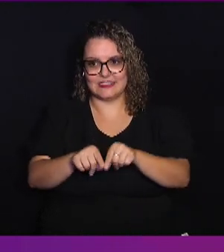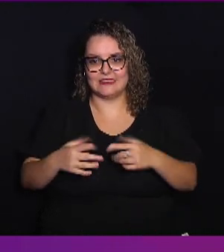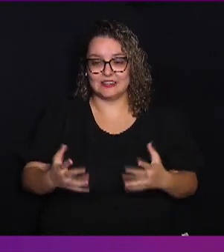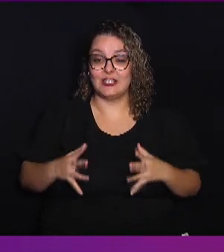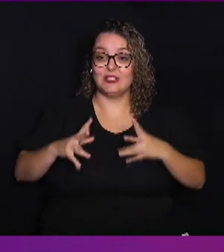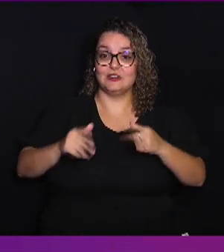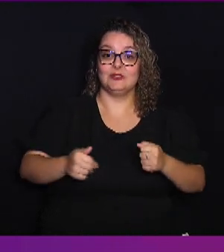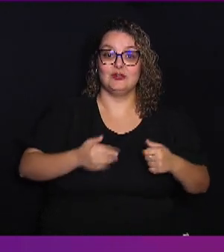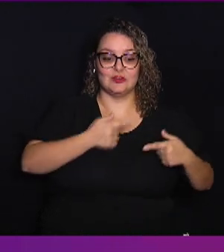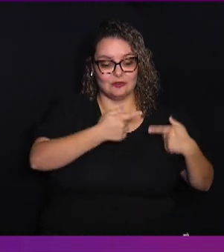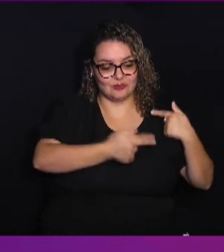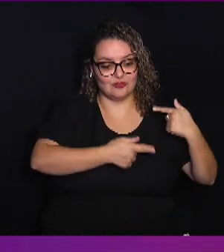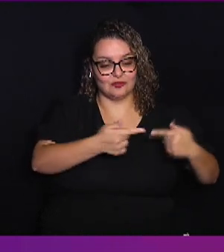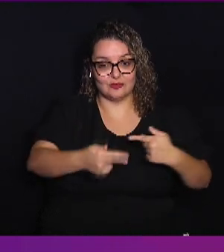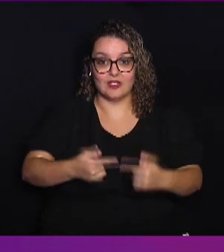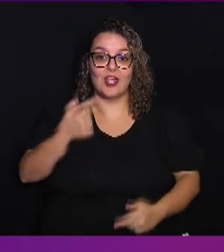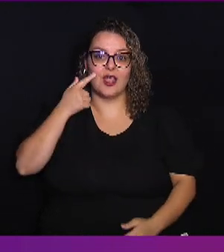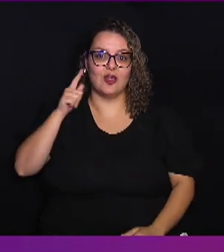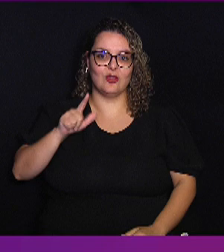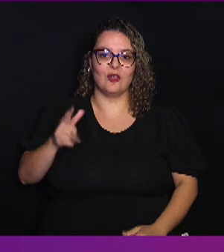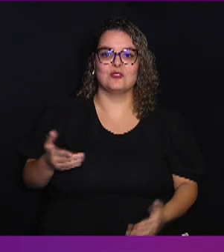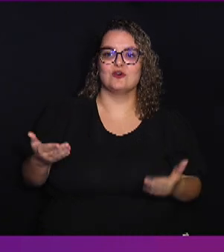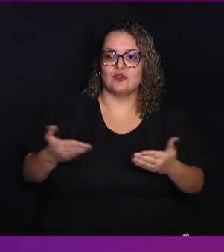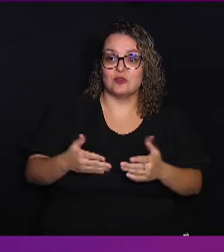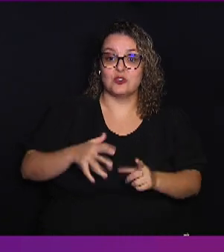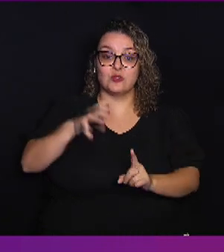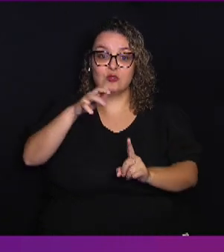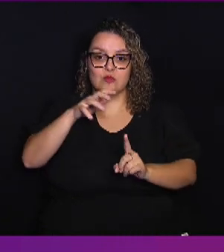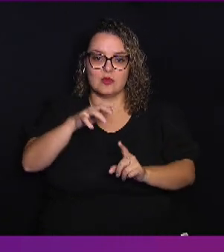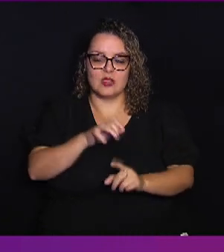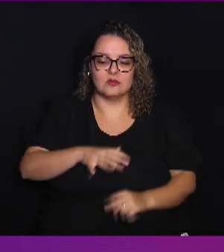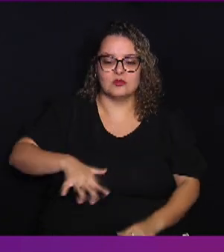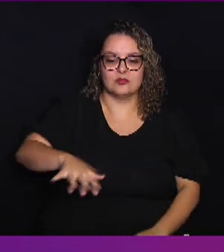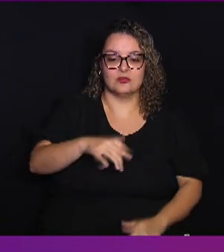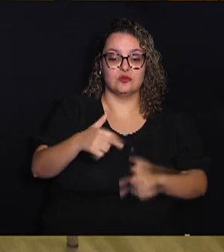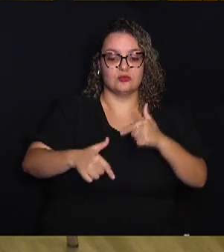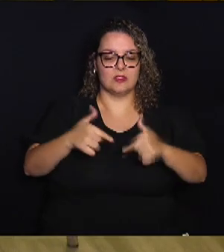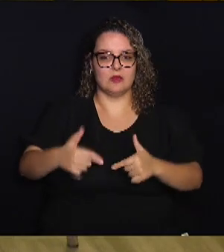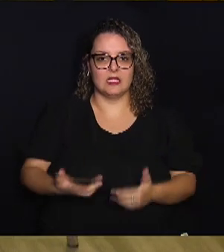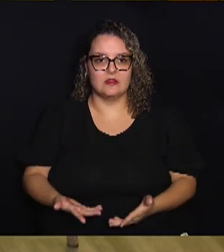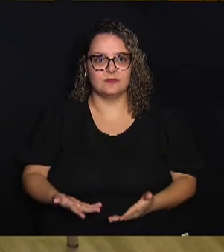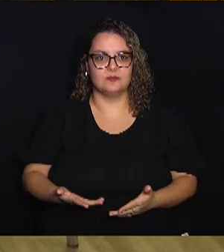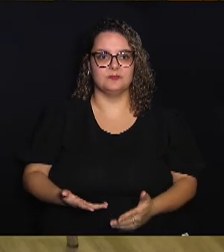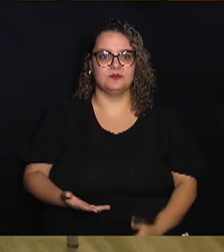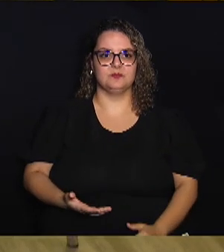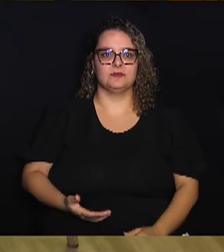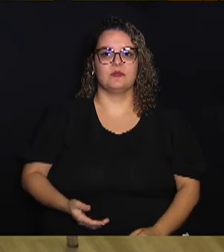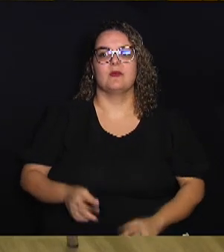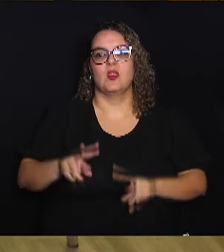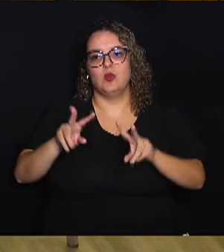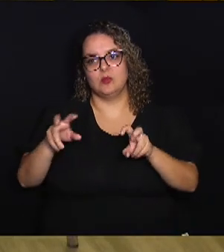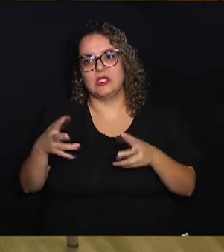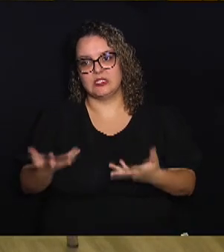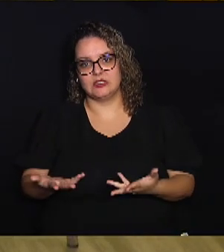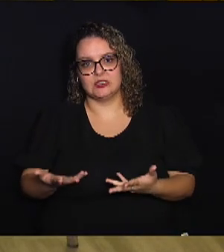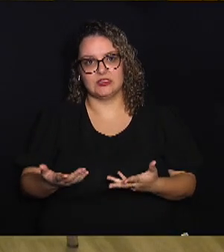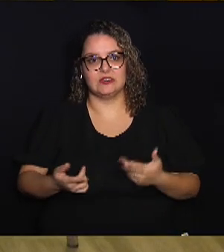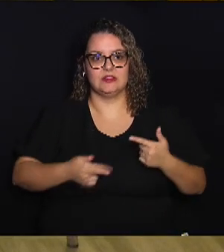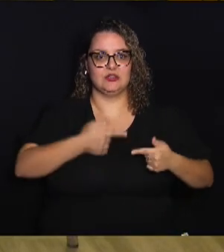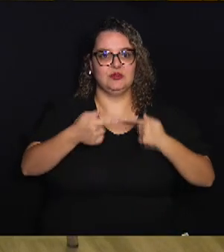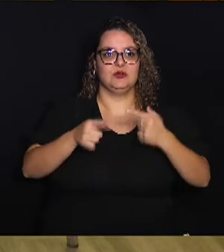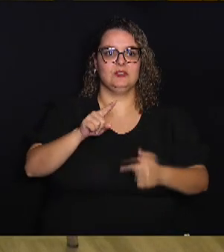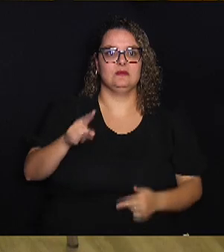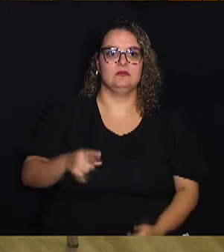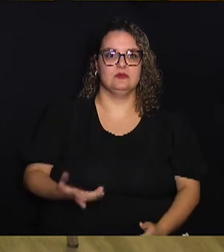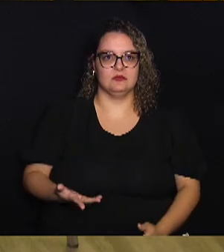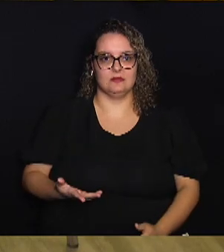todas essas gerações e, claro, hoje, o impacto no mercado de trabalho para a questão da geração Z.